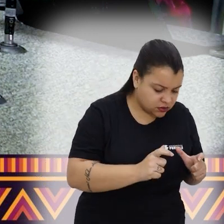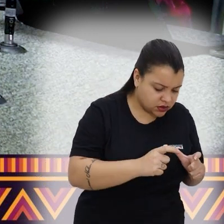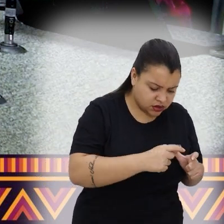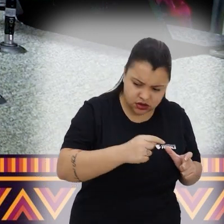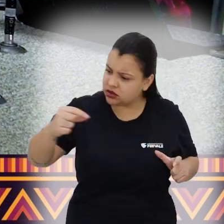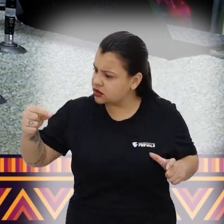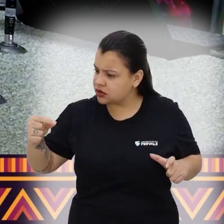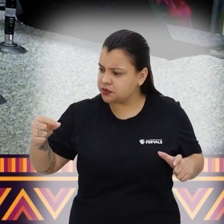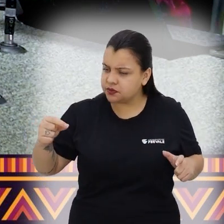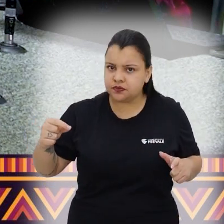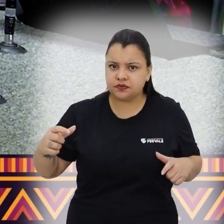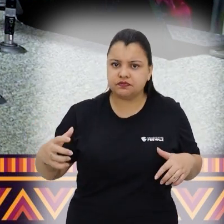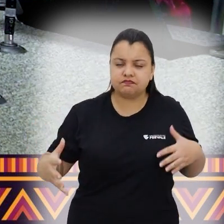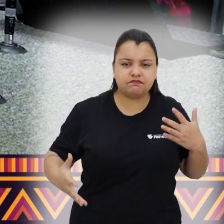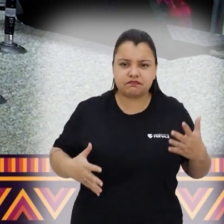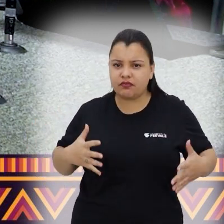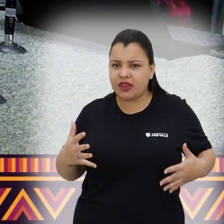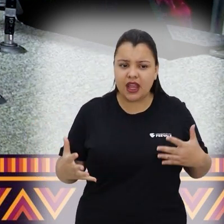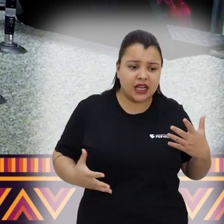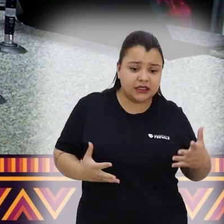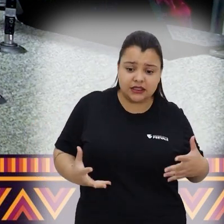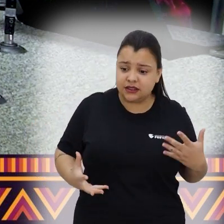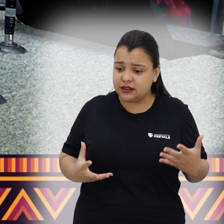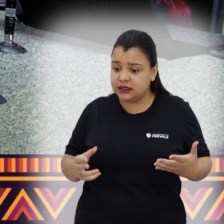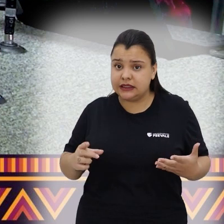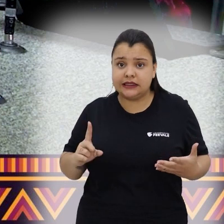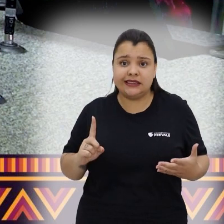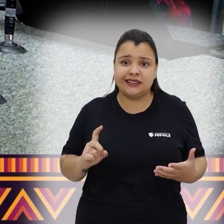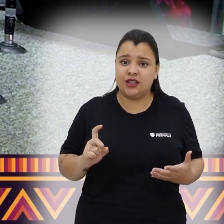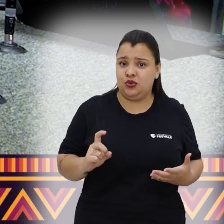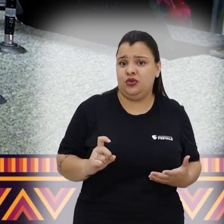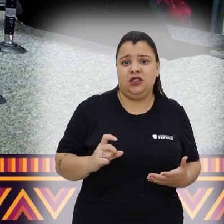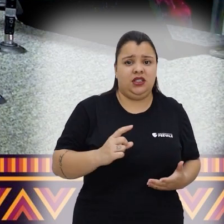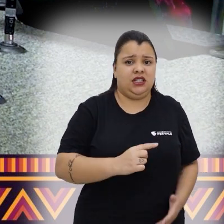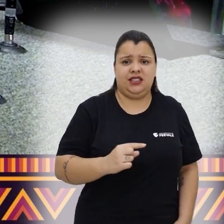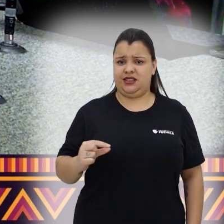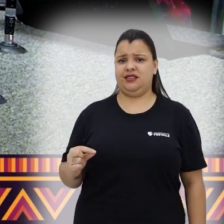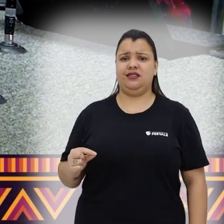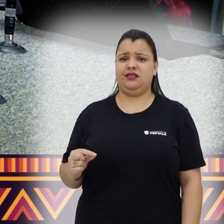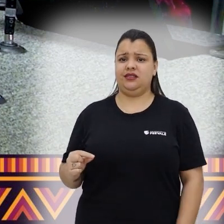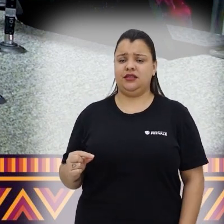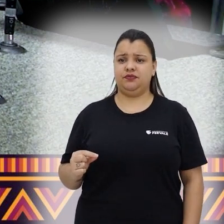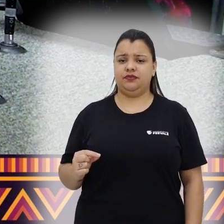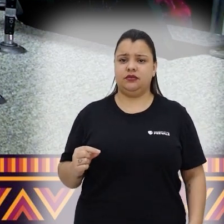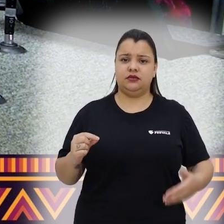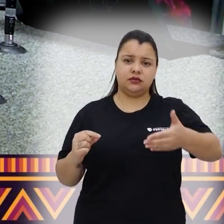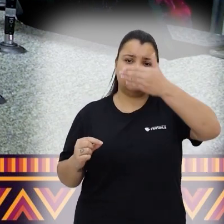perversidade. E às vezes a nossa única saída é botar uma